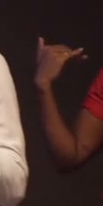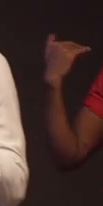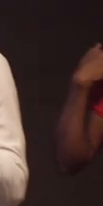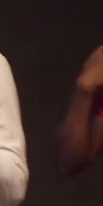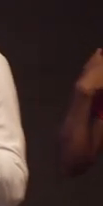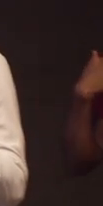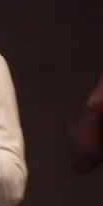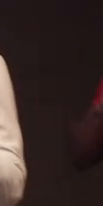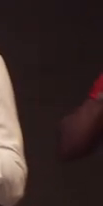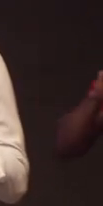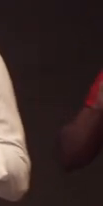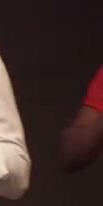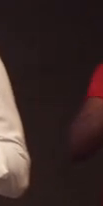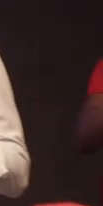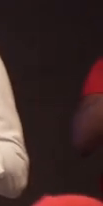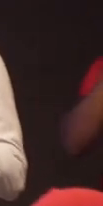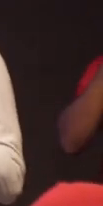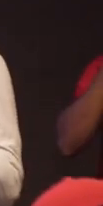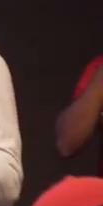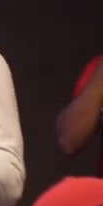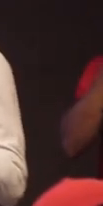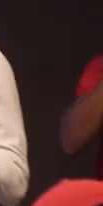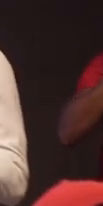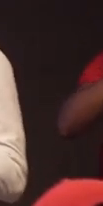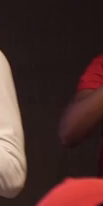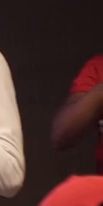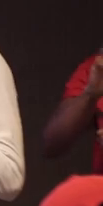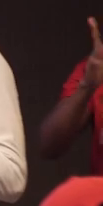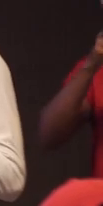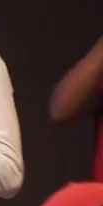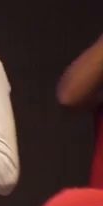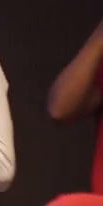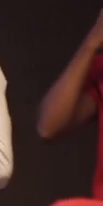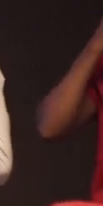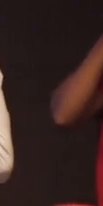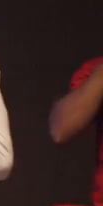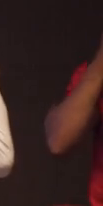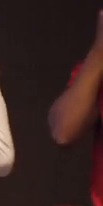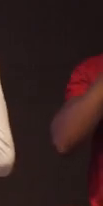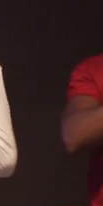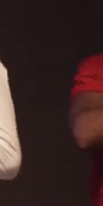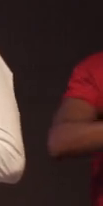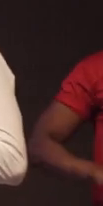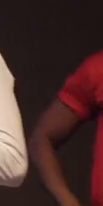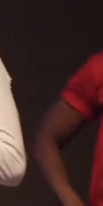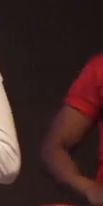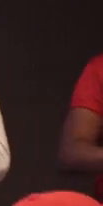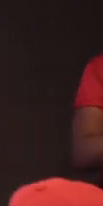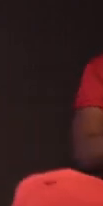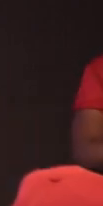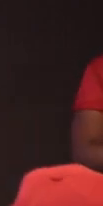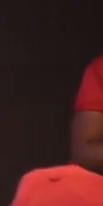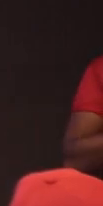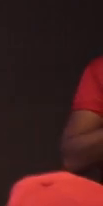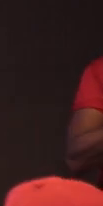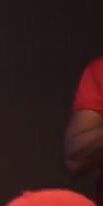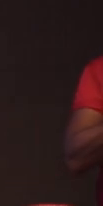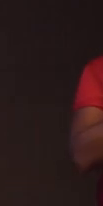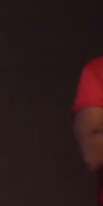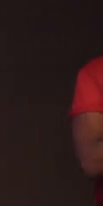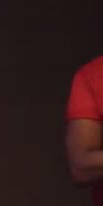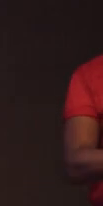em 95, já fui candidato a prefeito, senador, governador. E eu queria